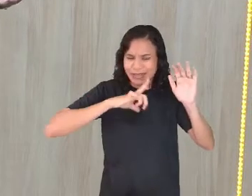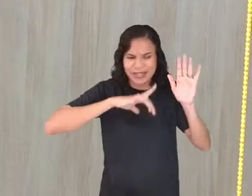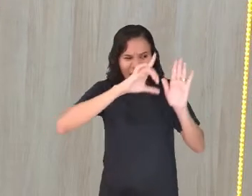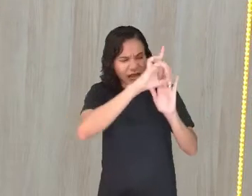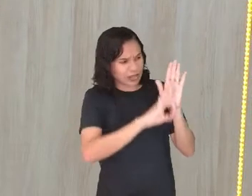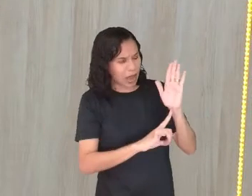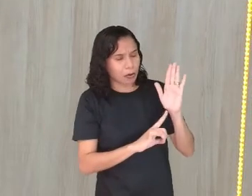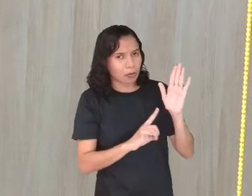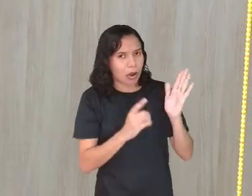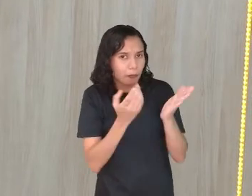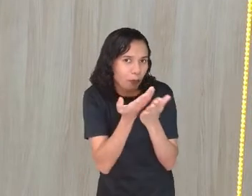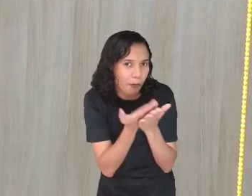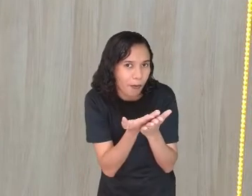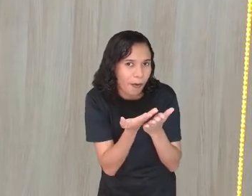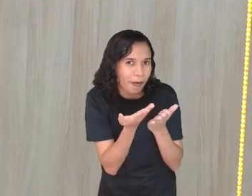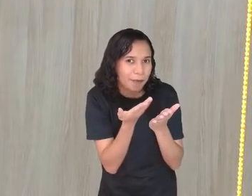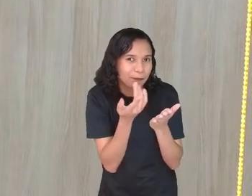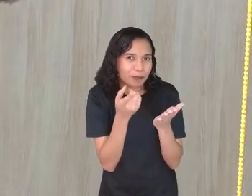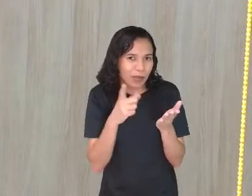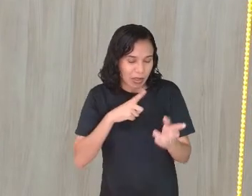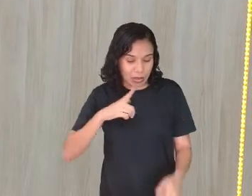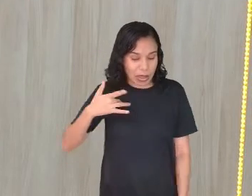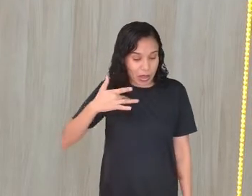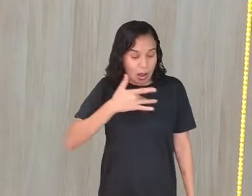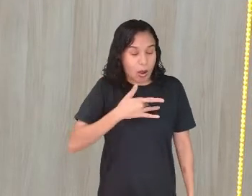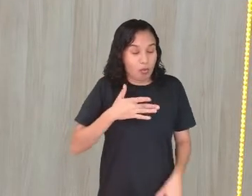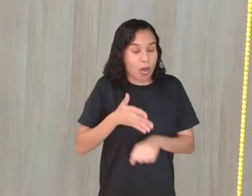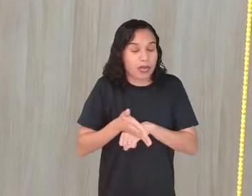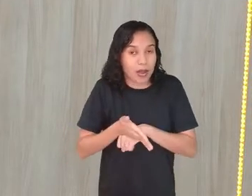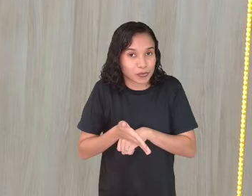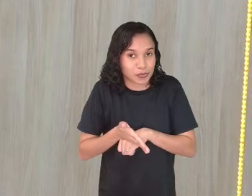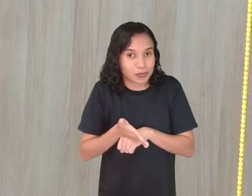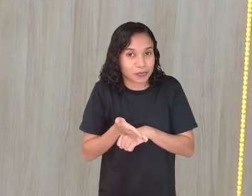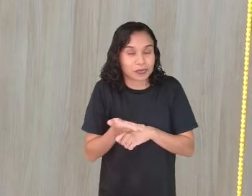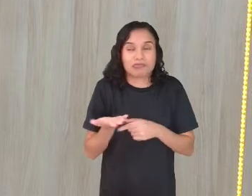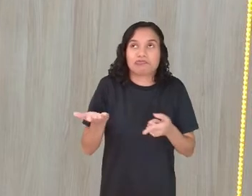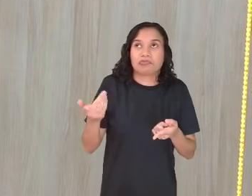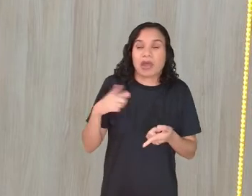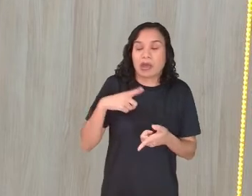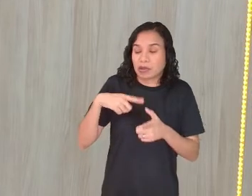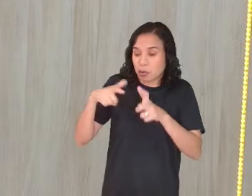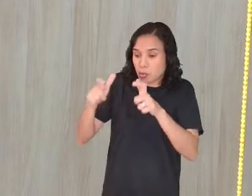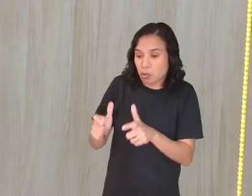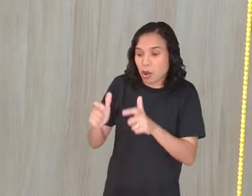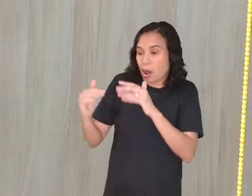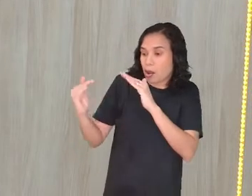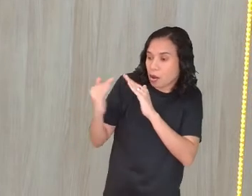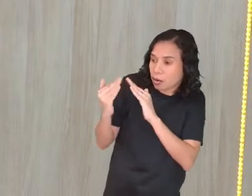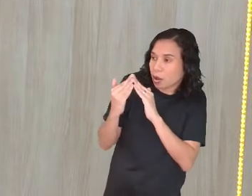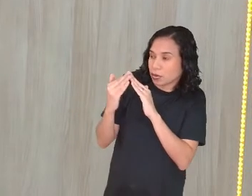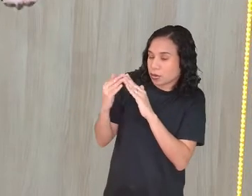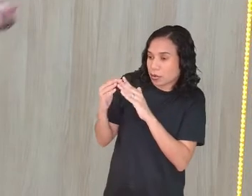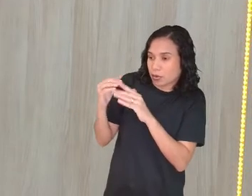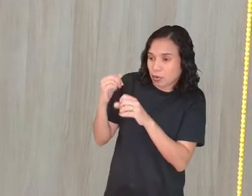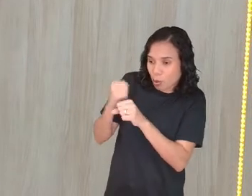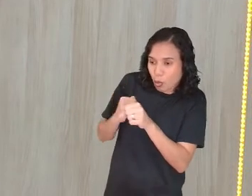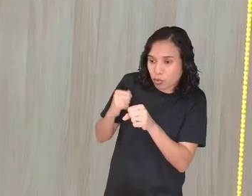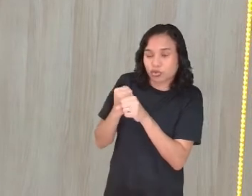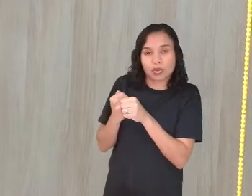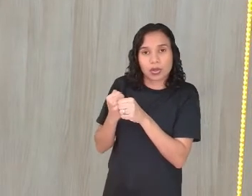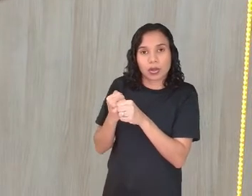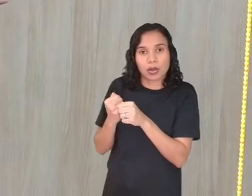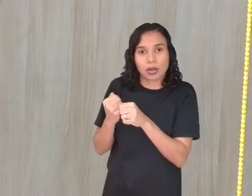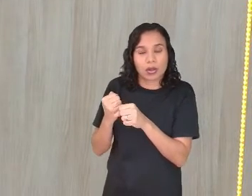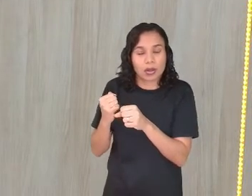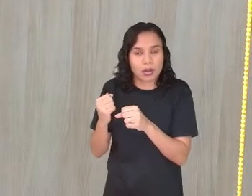a estudar, a ter uma saúde, né? A ter um território para que ele pudesse construir, né? Acesso a